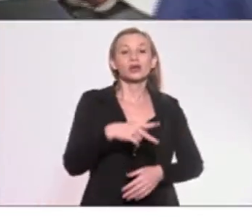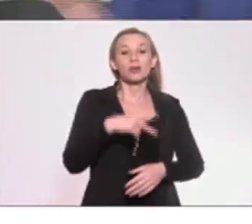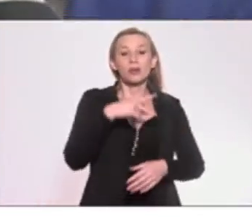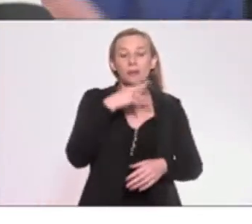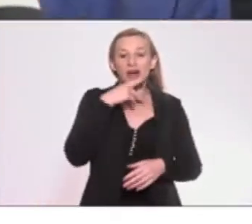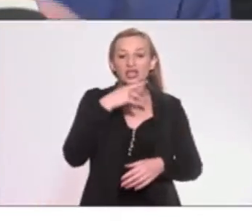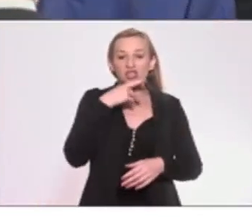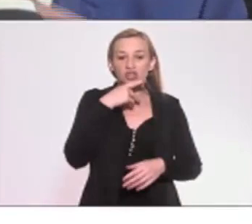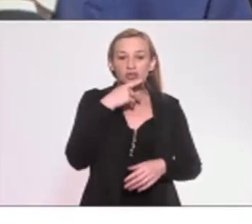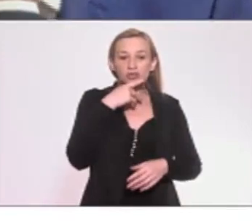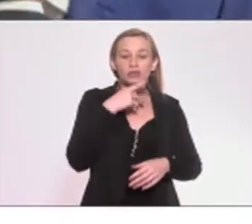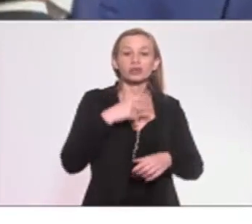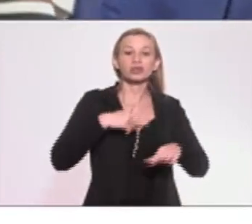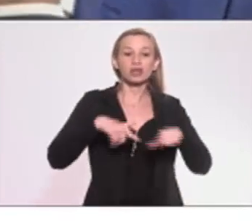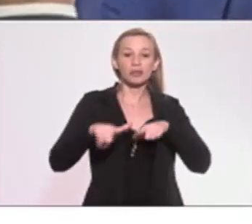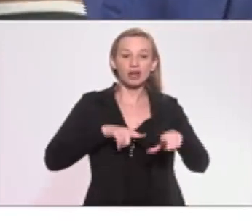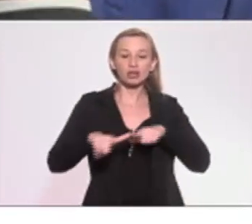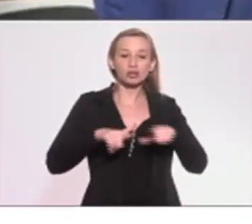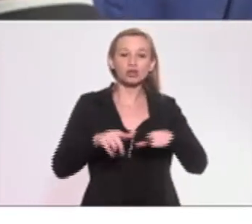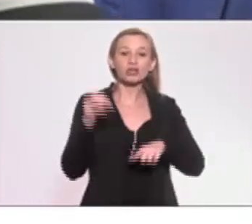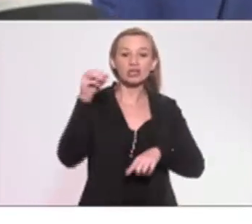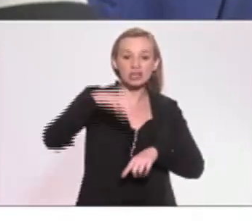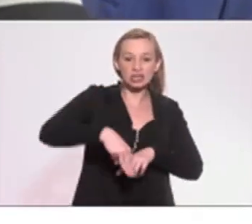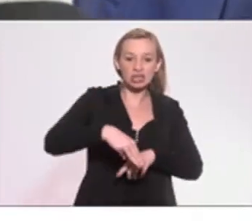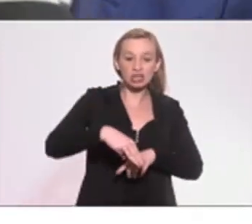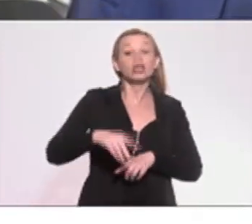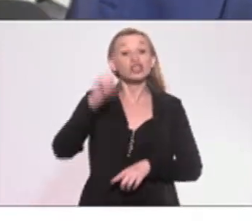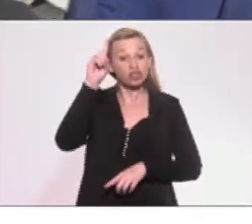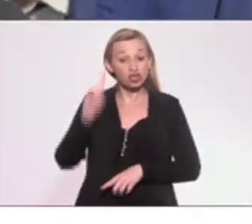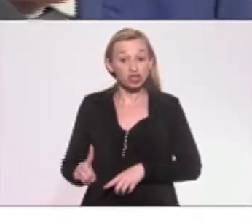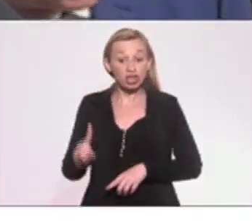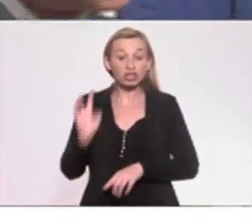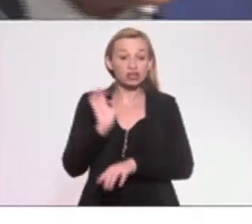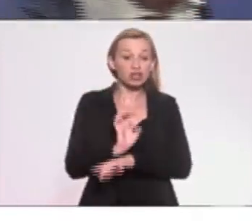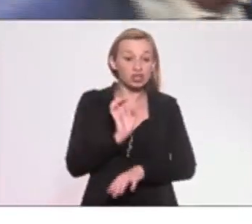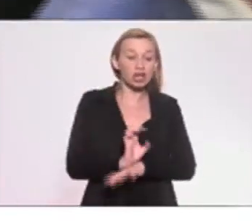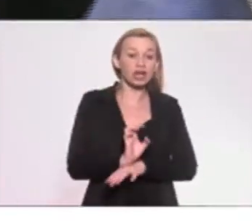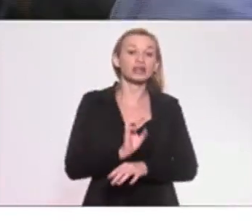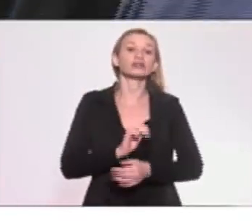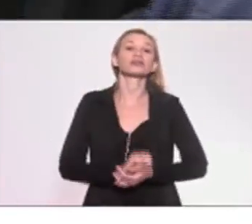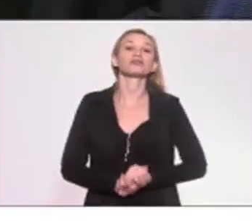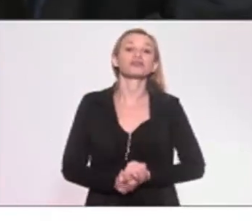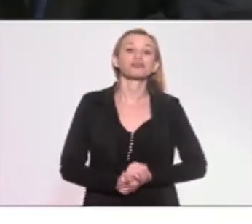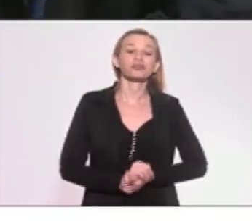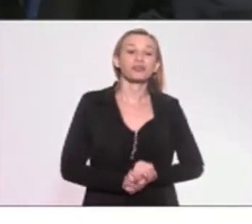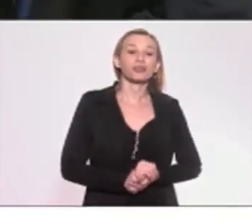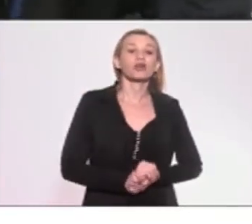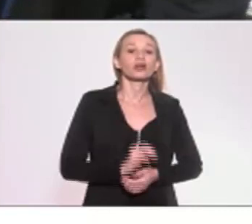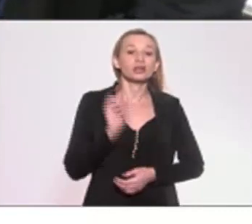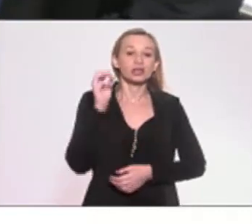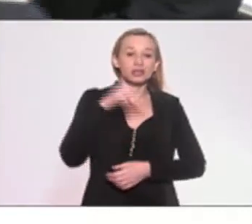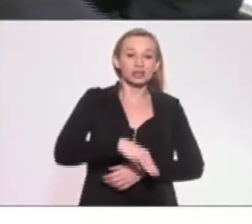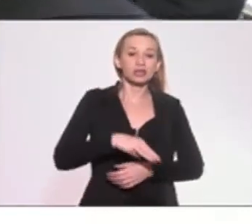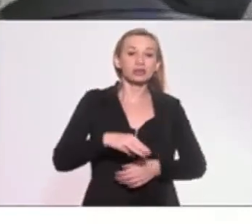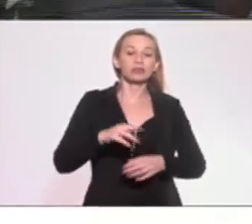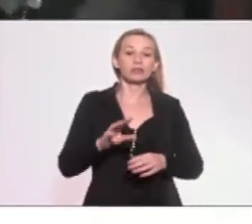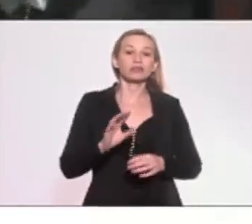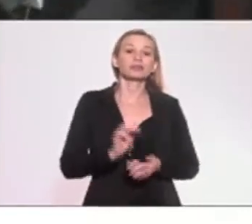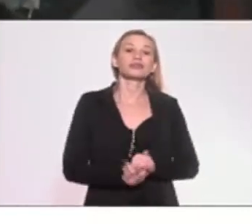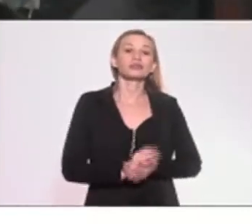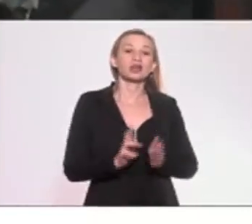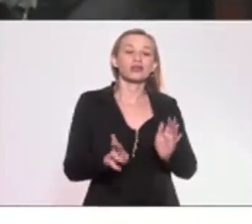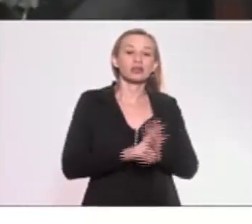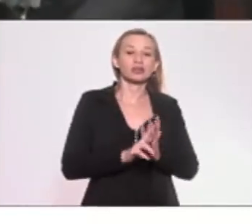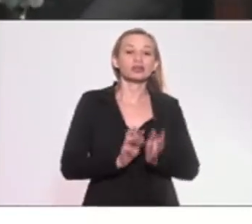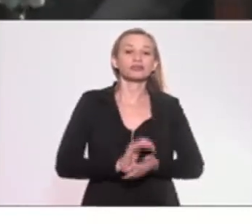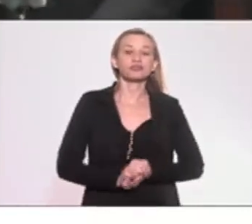Trabalhadores, o voto sim pelo Estado de Direito, o voto sim pela Carta Constitucional e as nossas garantias, o voto sim pela resolução. O